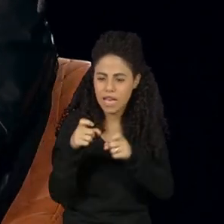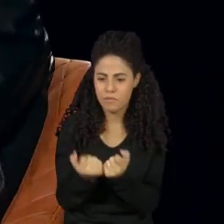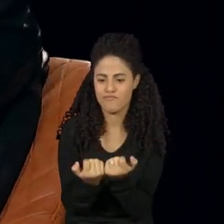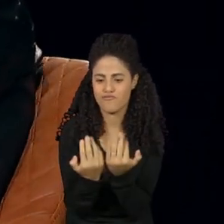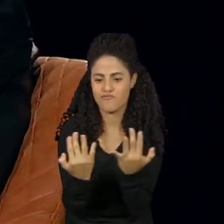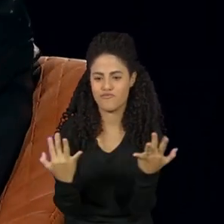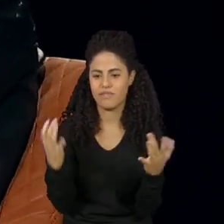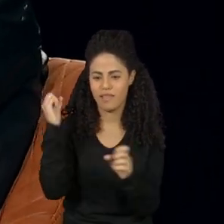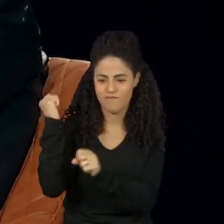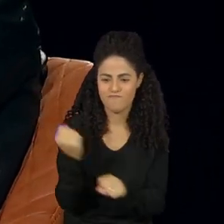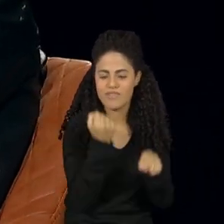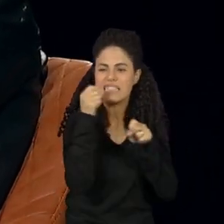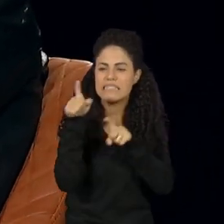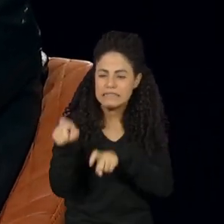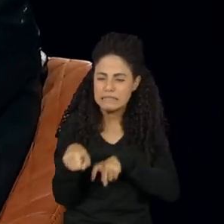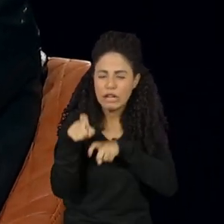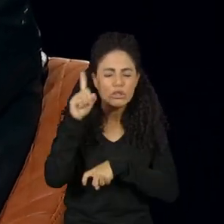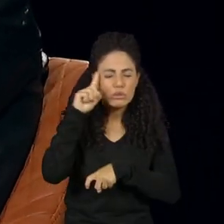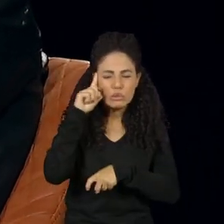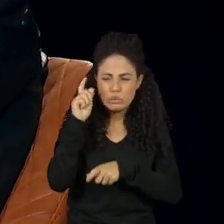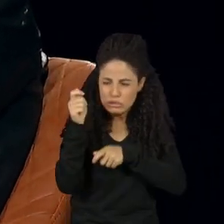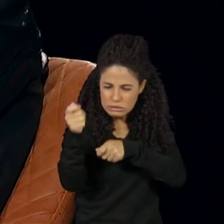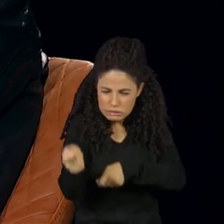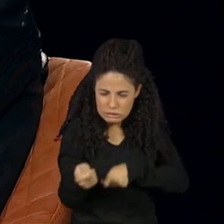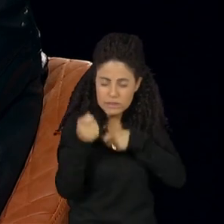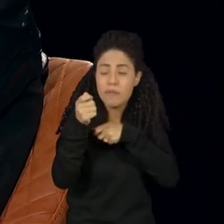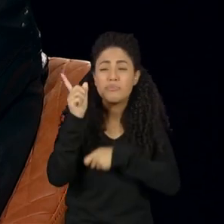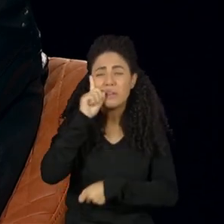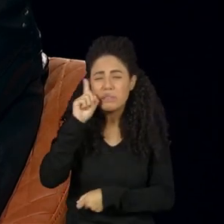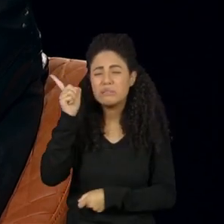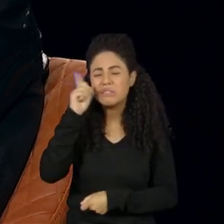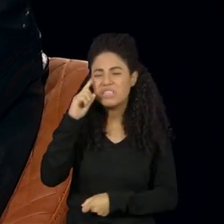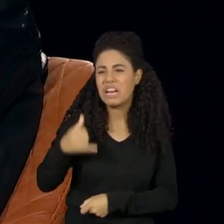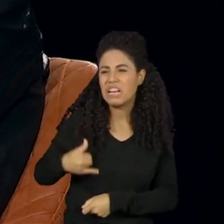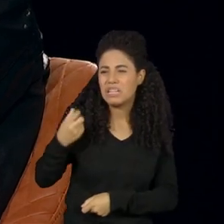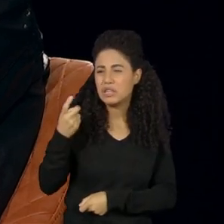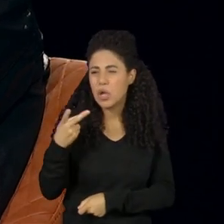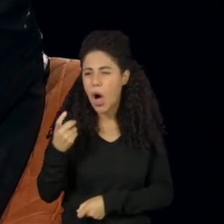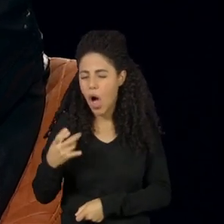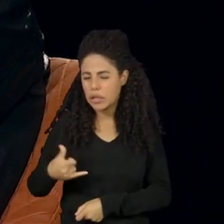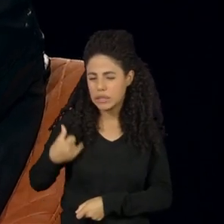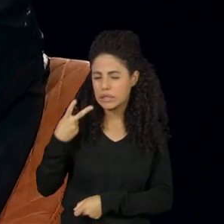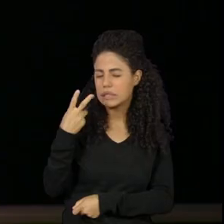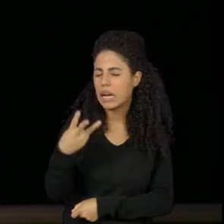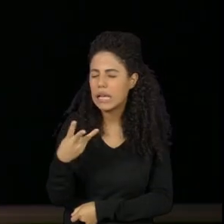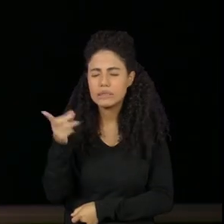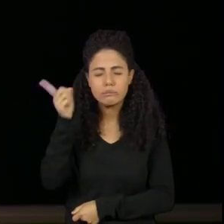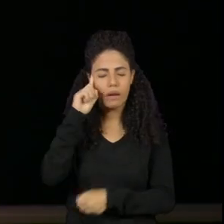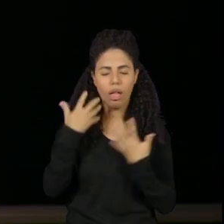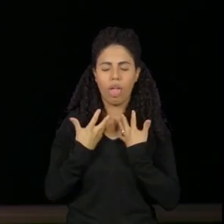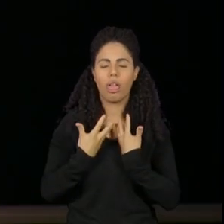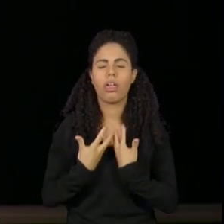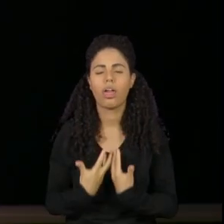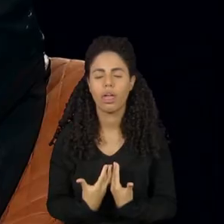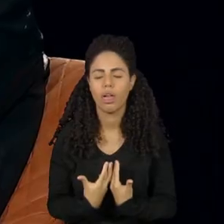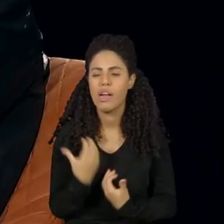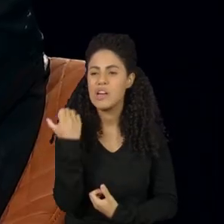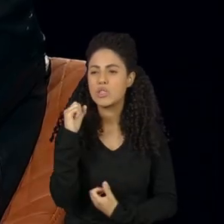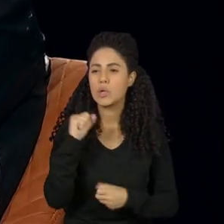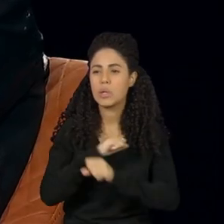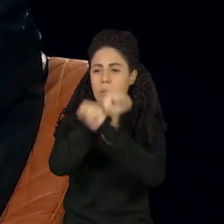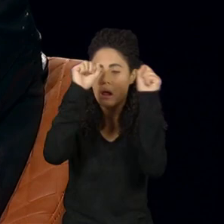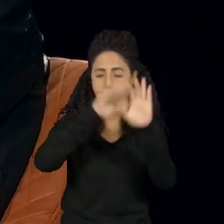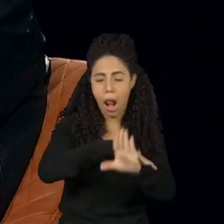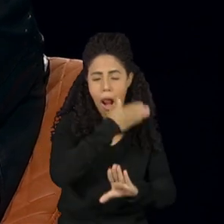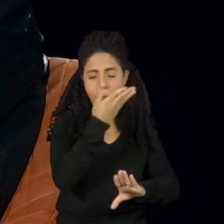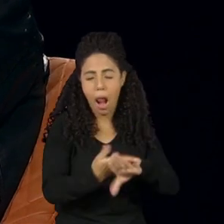né? Assim, então, um moleque de 13, 12 anos, é um trabalho exaustivo, assim, você fica das 9 da manhã até